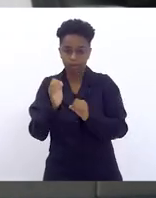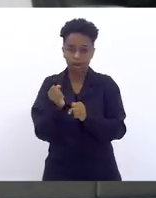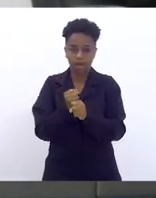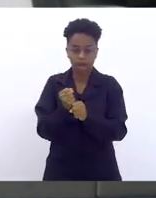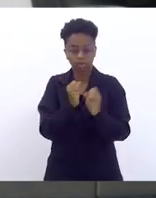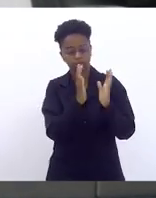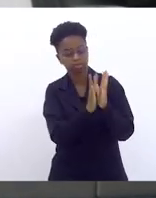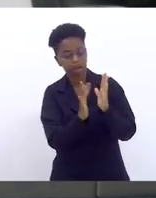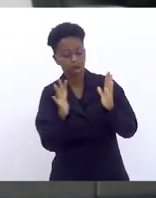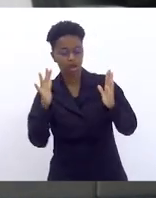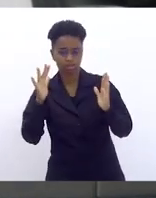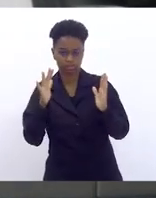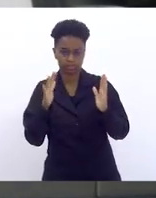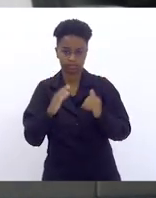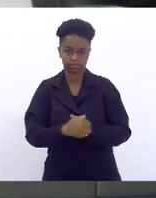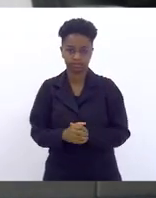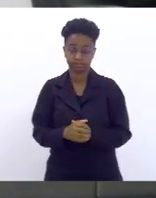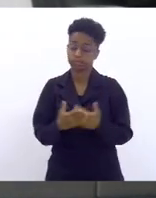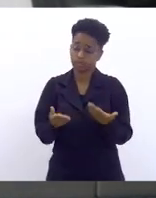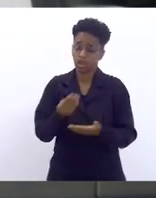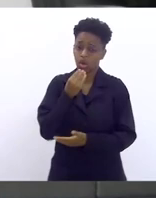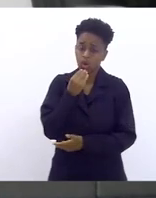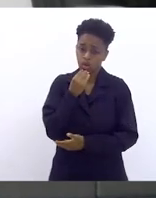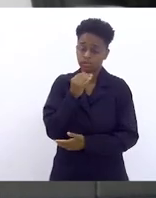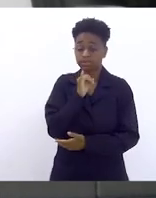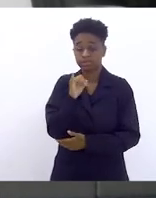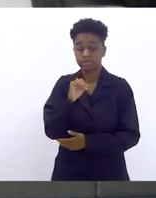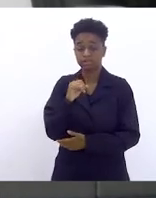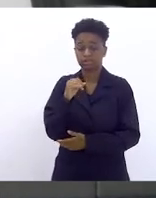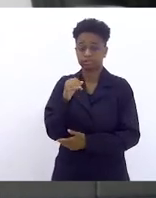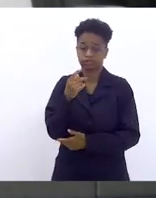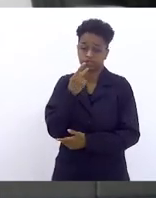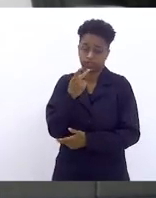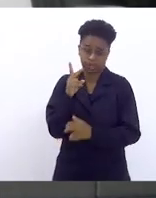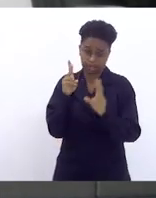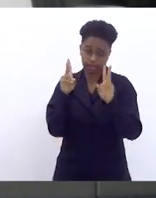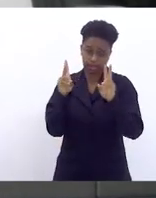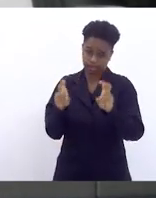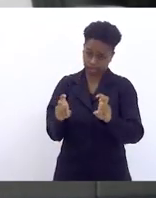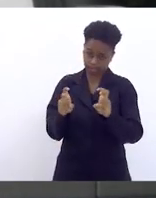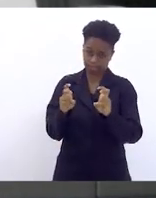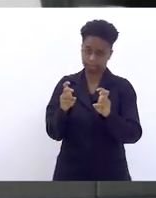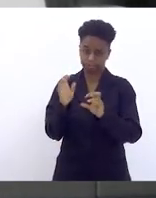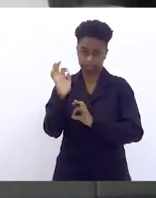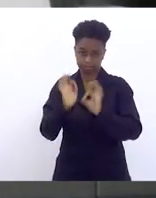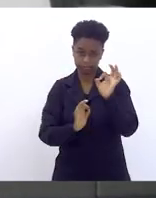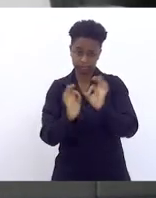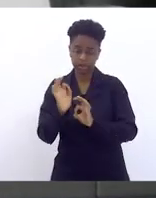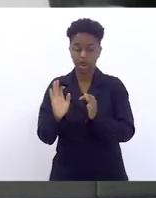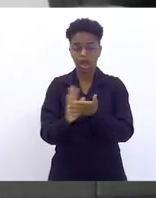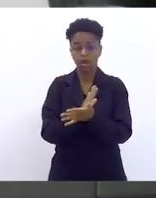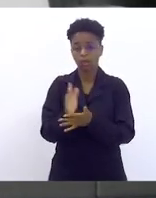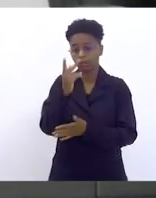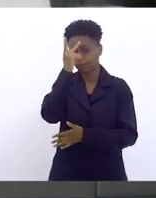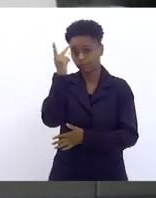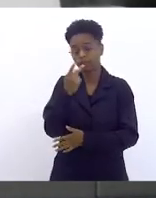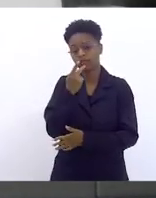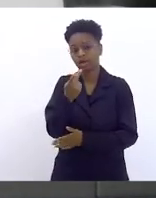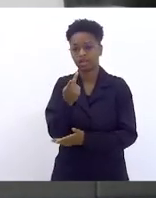das próximas décadas é claro e quando a gente fala de planejamento Tem muita gente que diz o seguinte